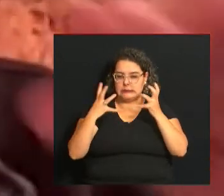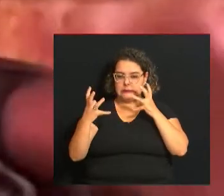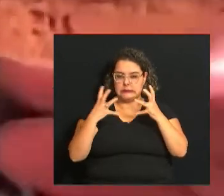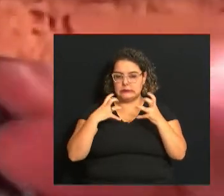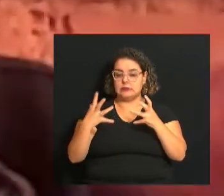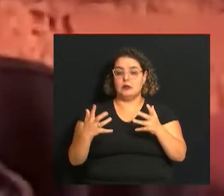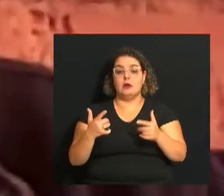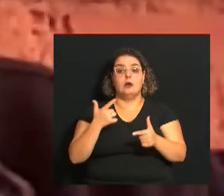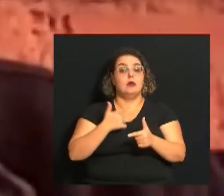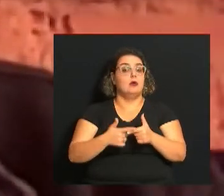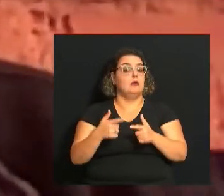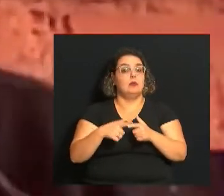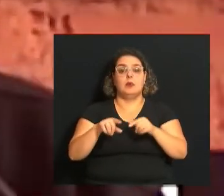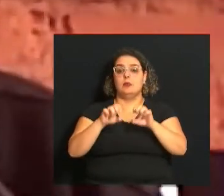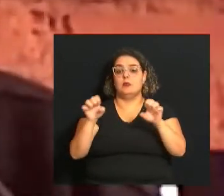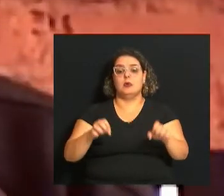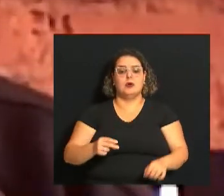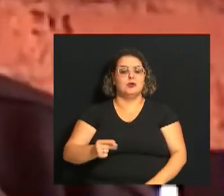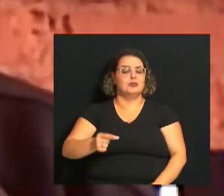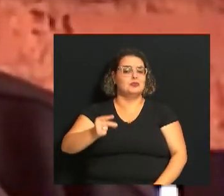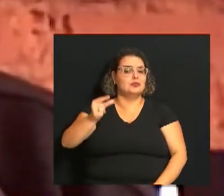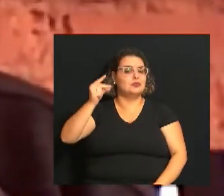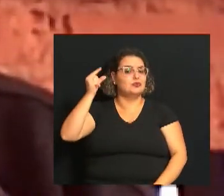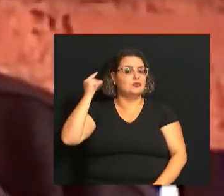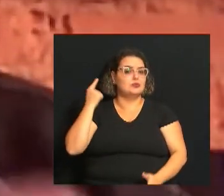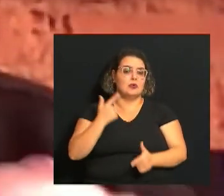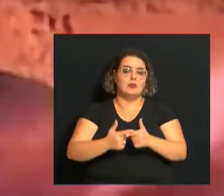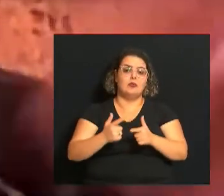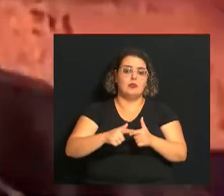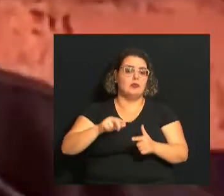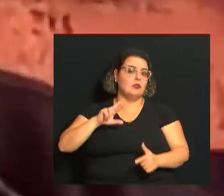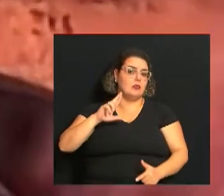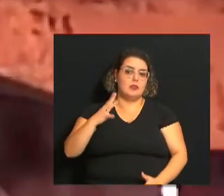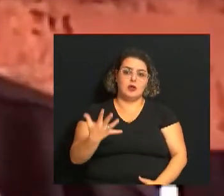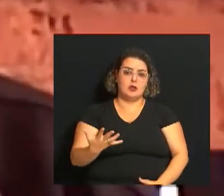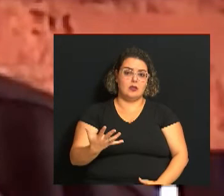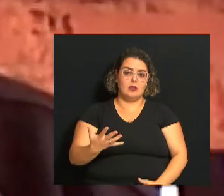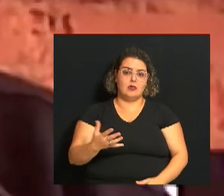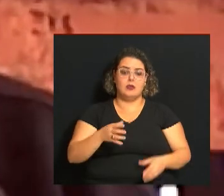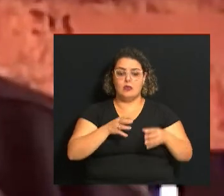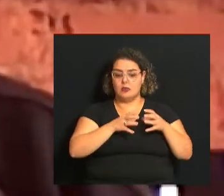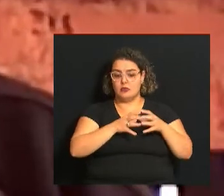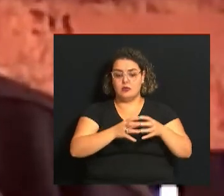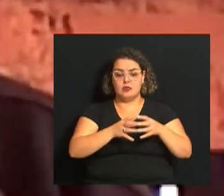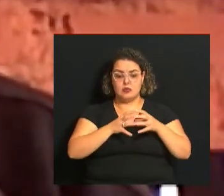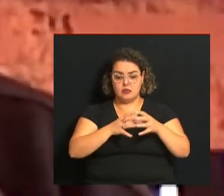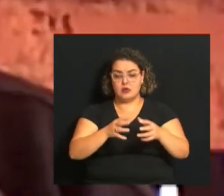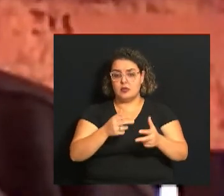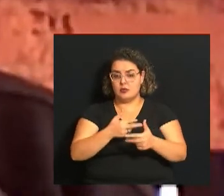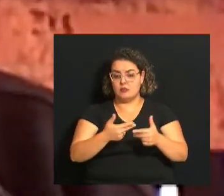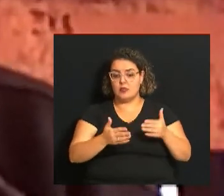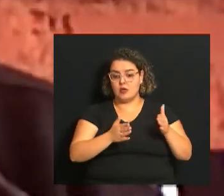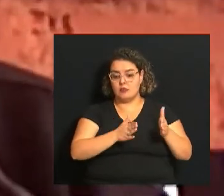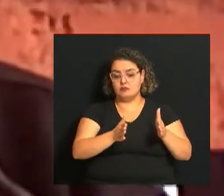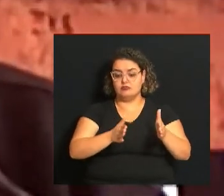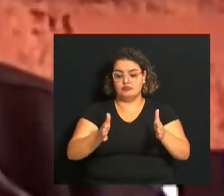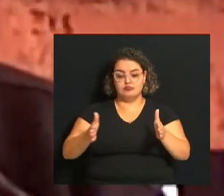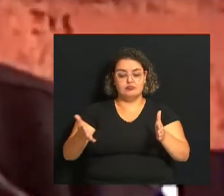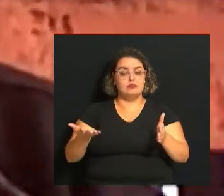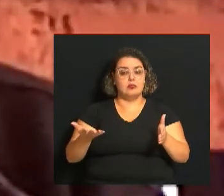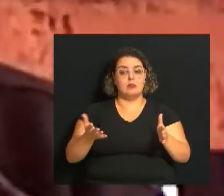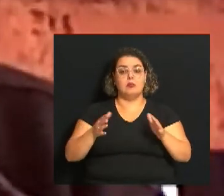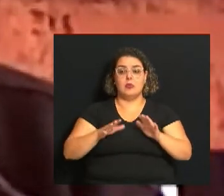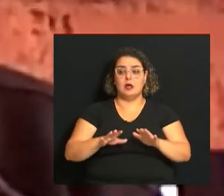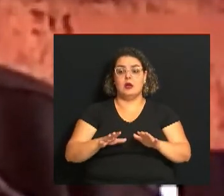problemas estruturais que vão levar tempo para a gente resolver, né? Acho que a gente vai ter que conviver com isso uma longa temporada, mas, como